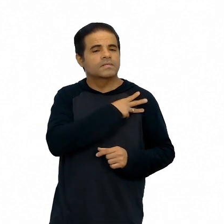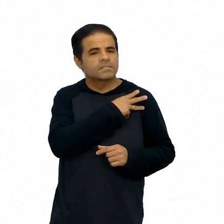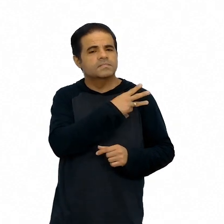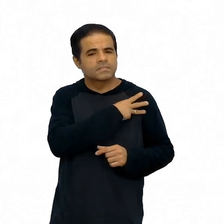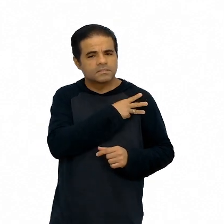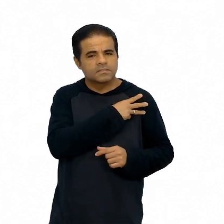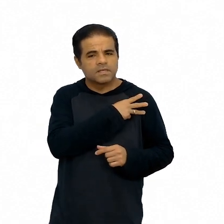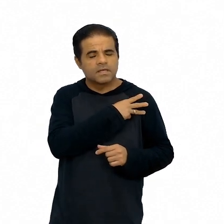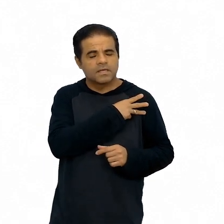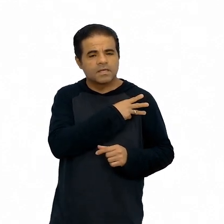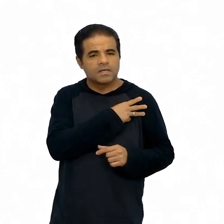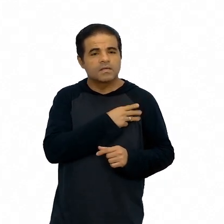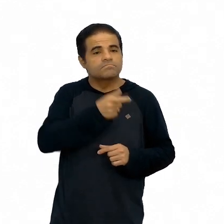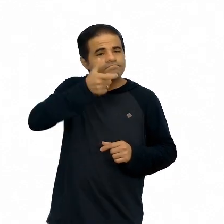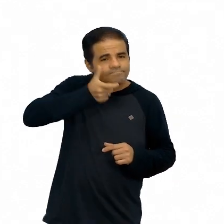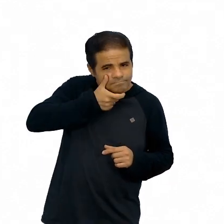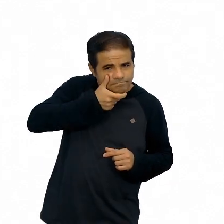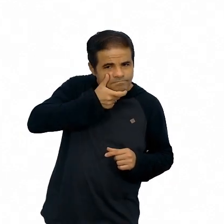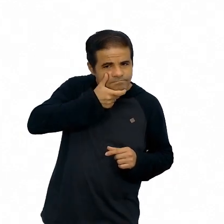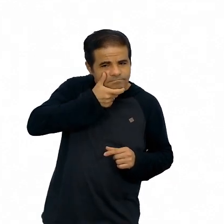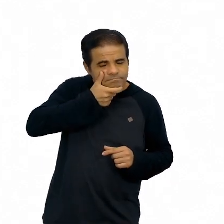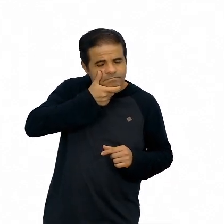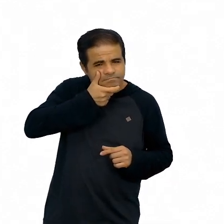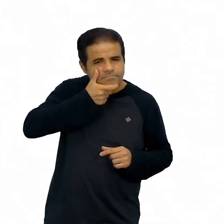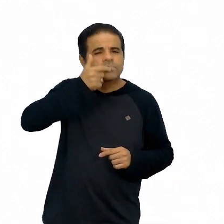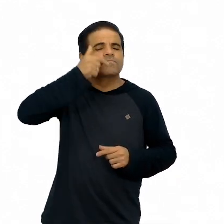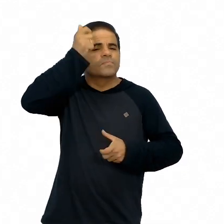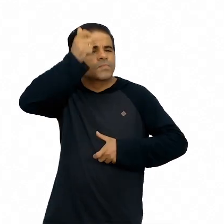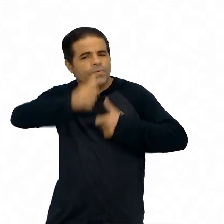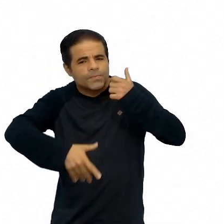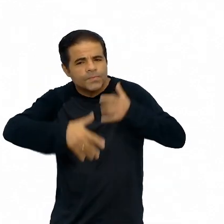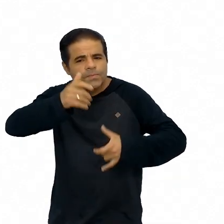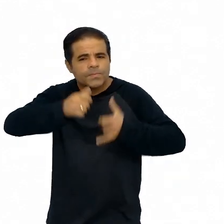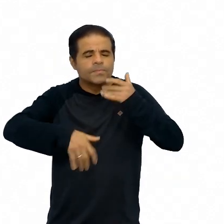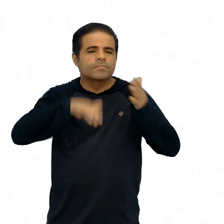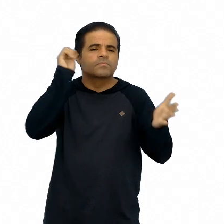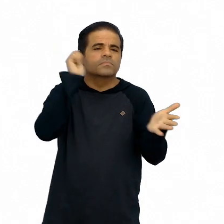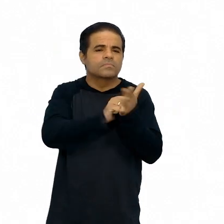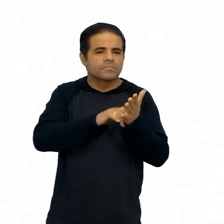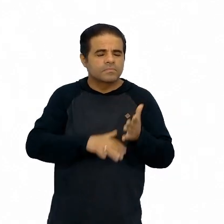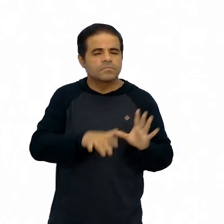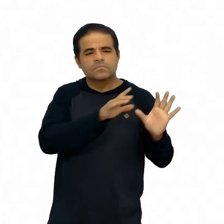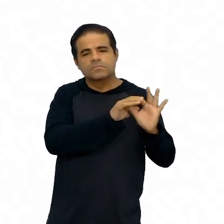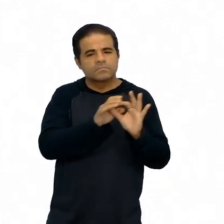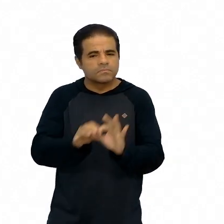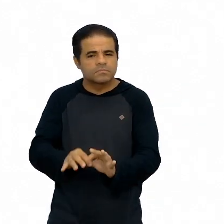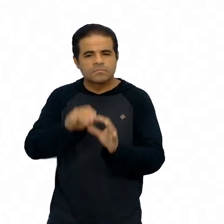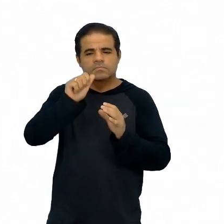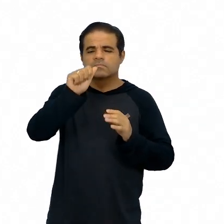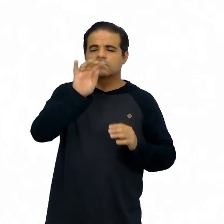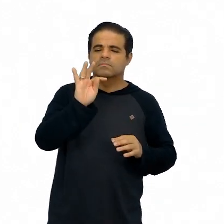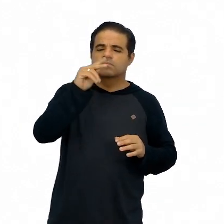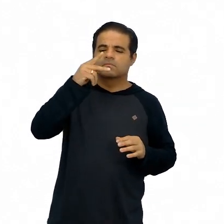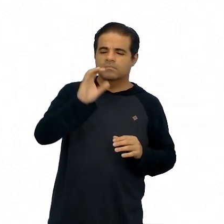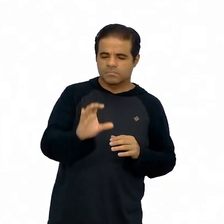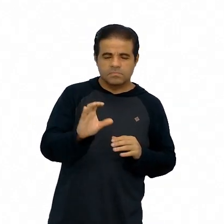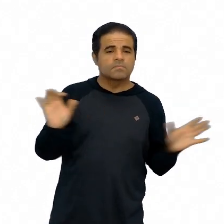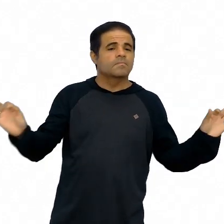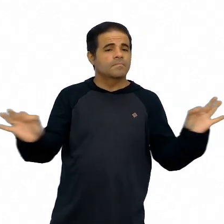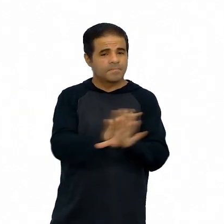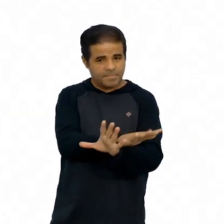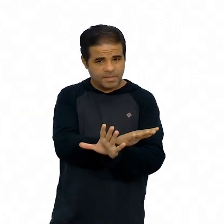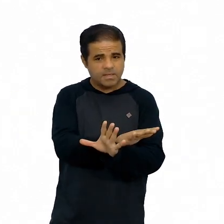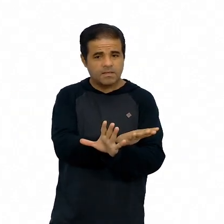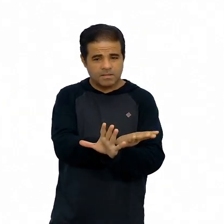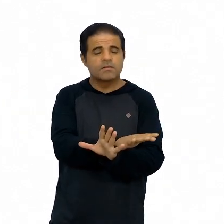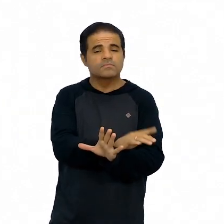série. Assistiu, viu lá a Silene falando das atividades, do contexto, da TPC, terminou,